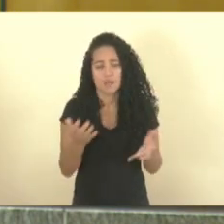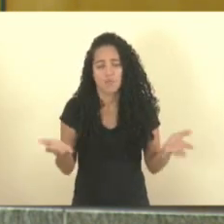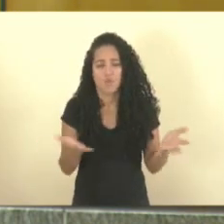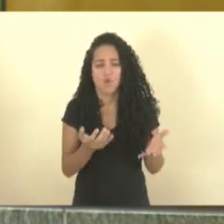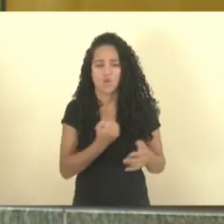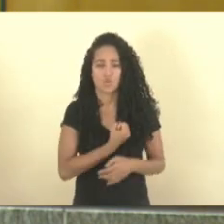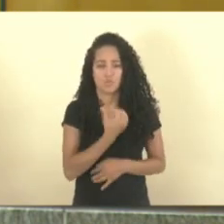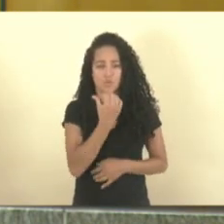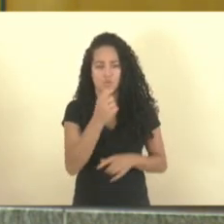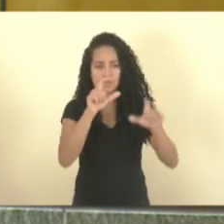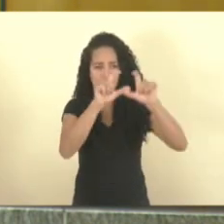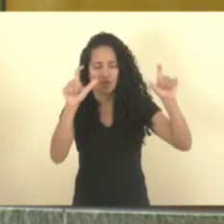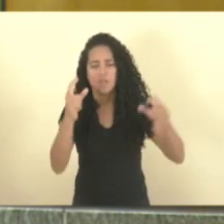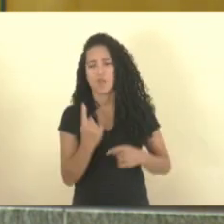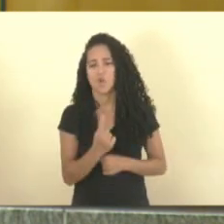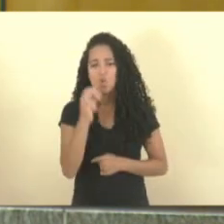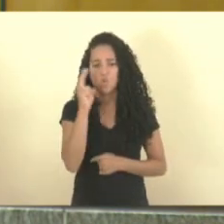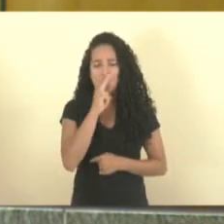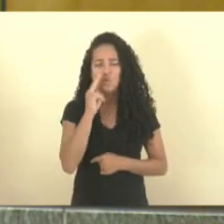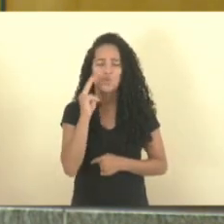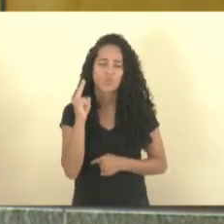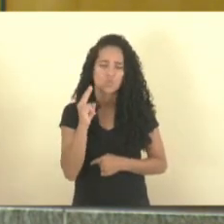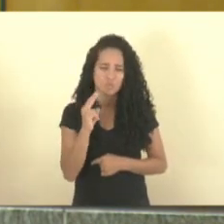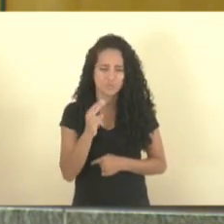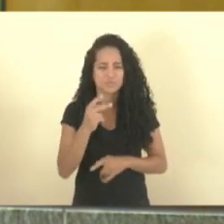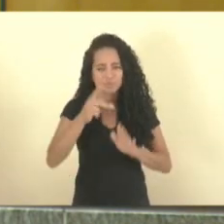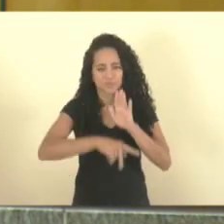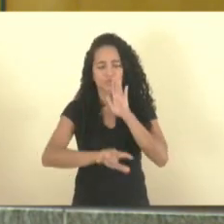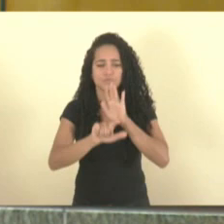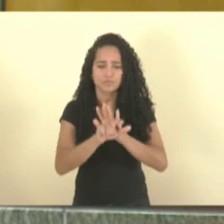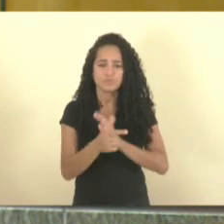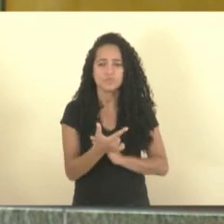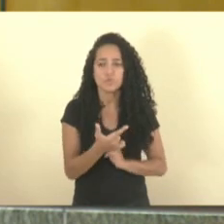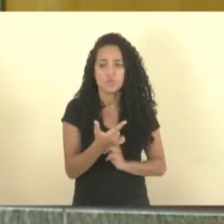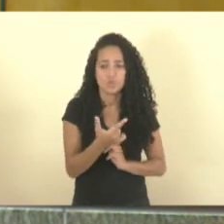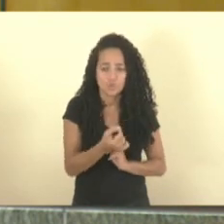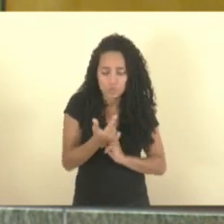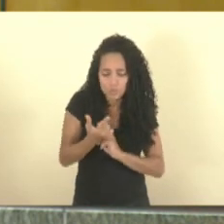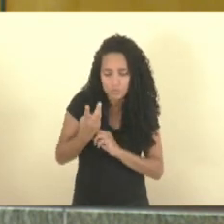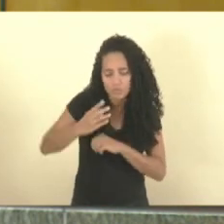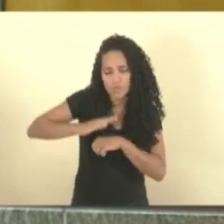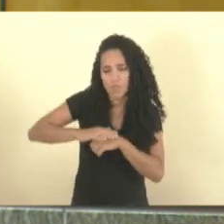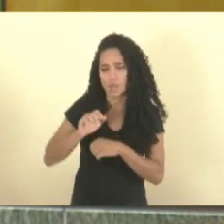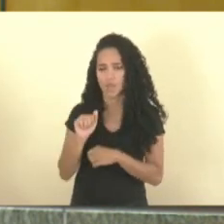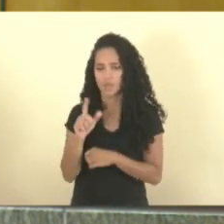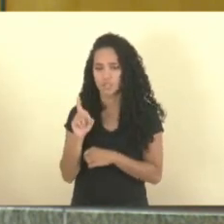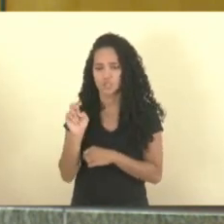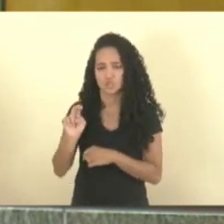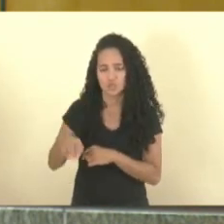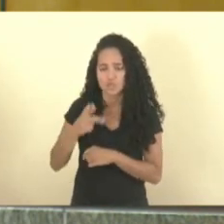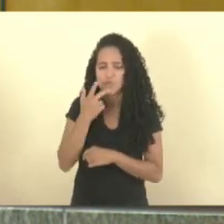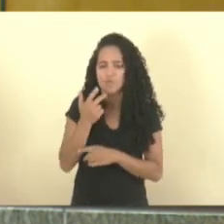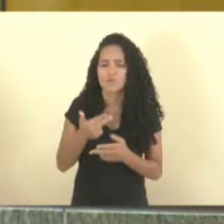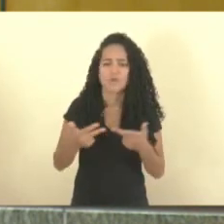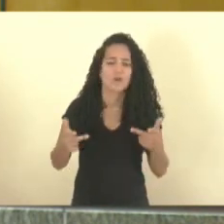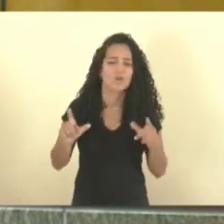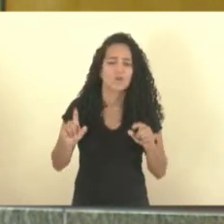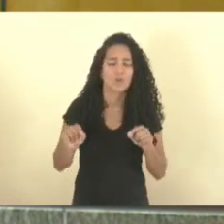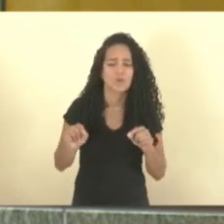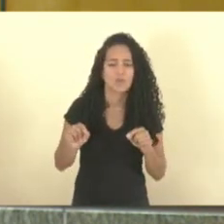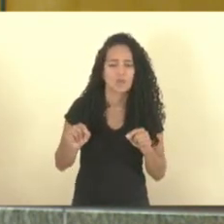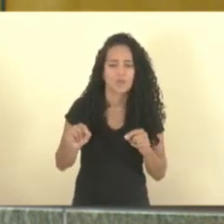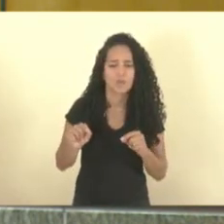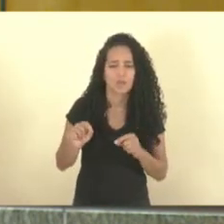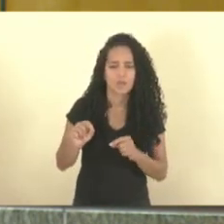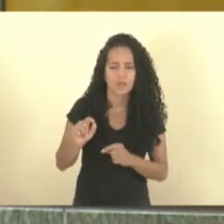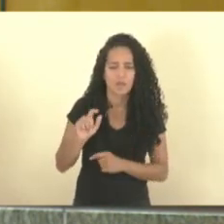6, discussão única em regime de urgência, projeto de lei 28/2023, deputado Adilson Espino, que declara o Pão